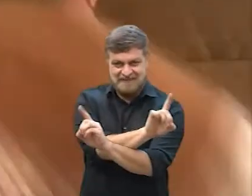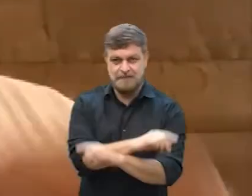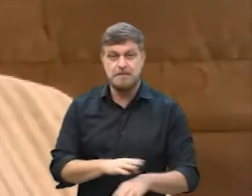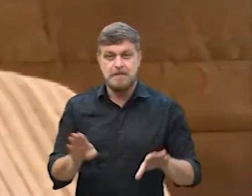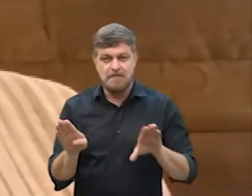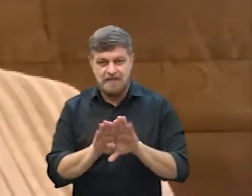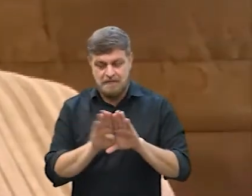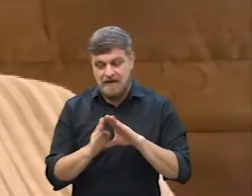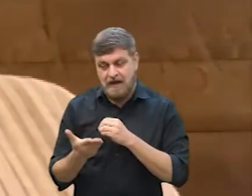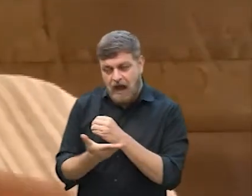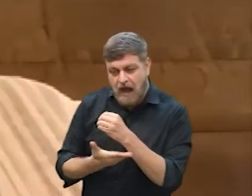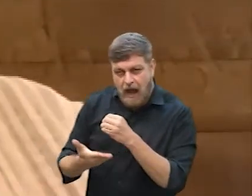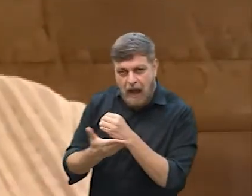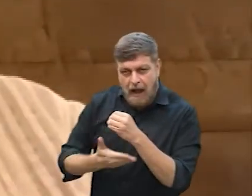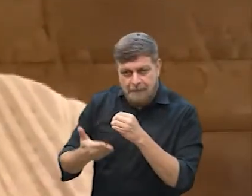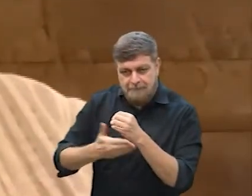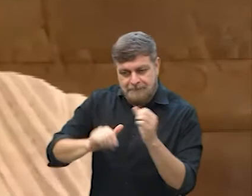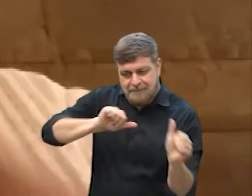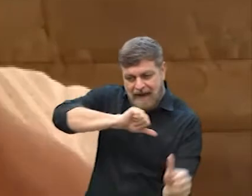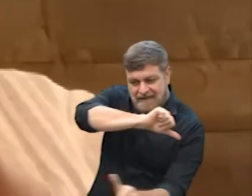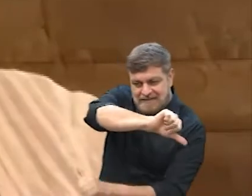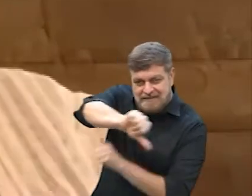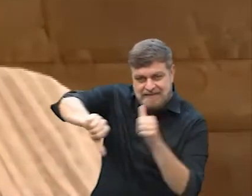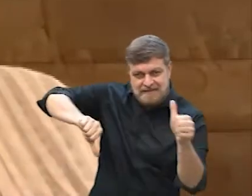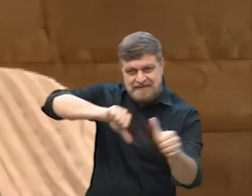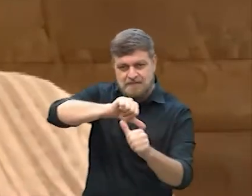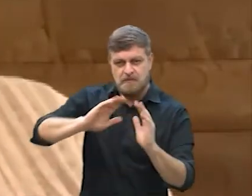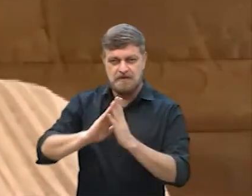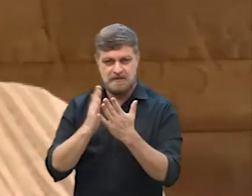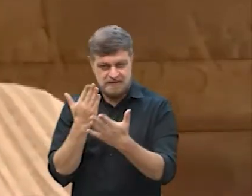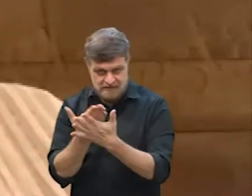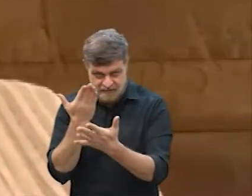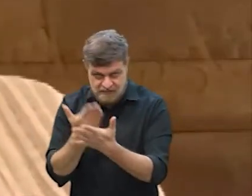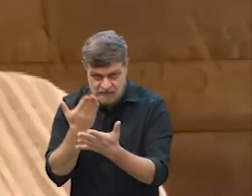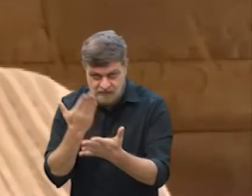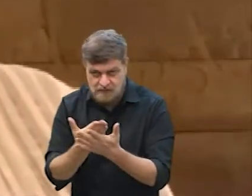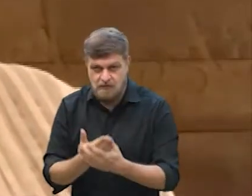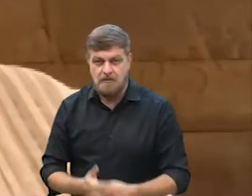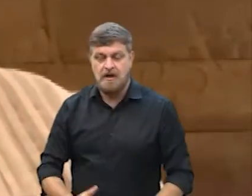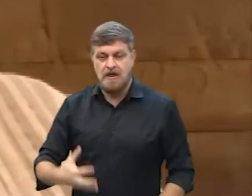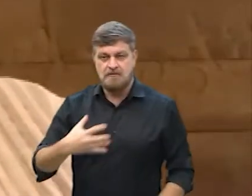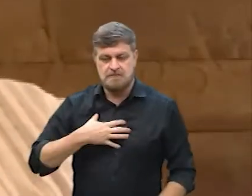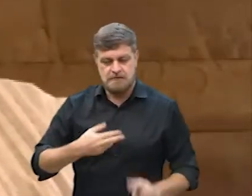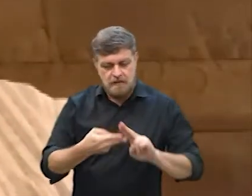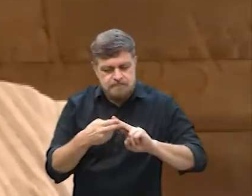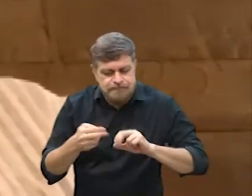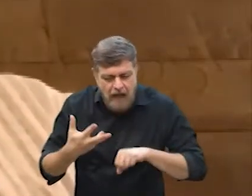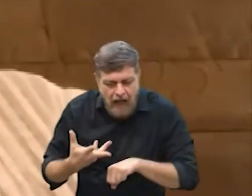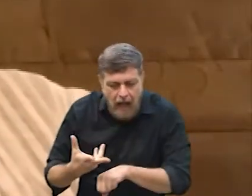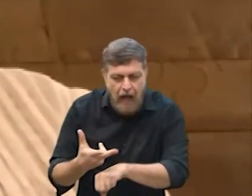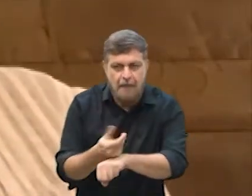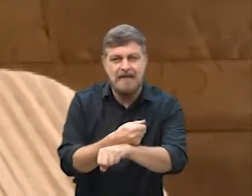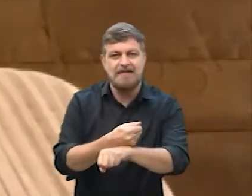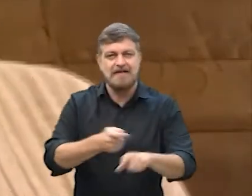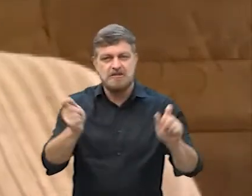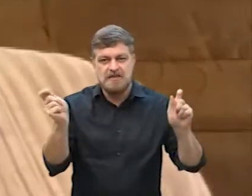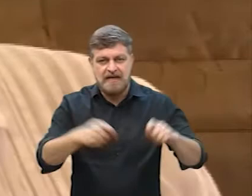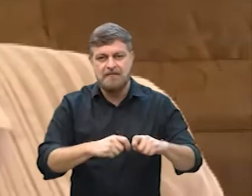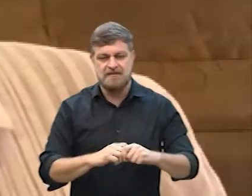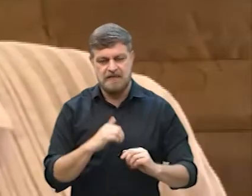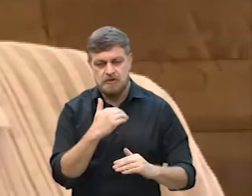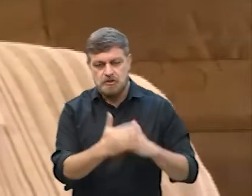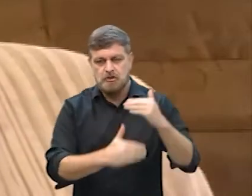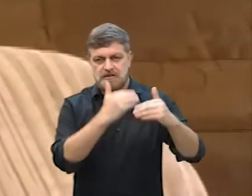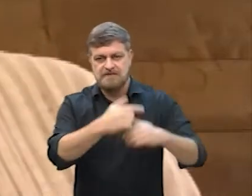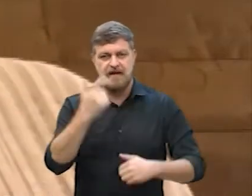a base da mudança escolar, da mudança de competências, da mudança de